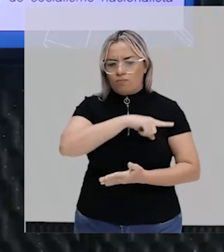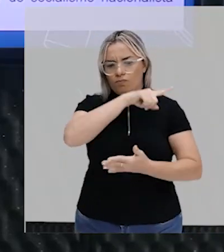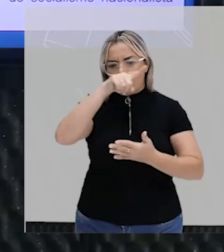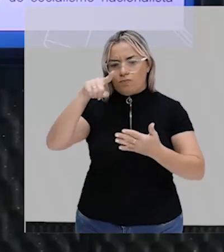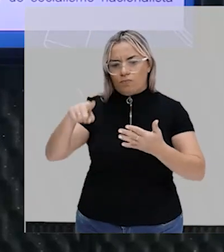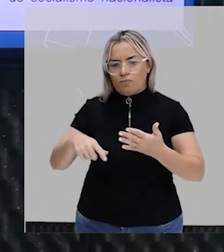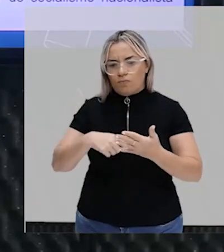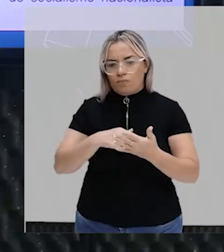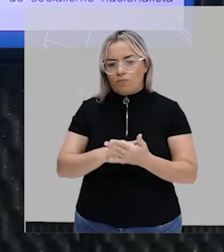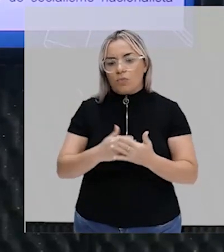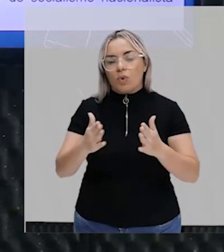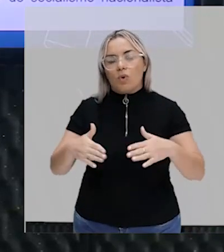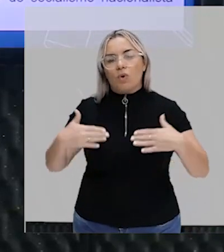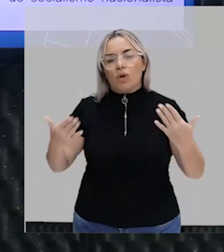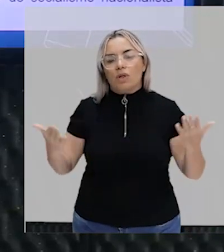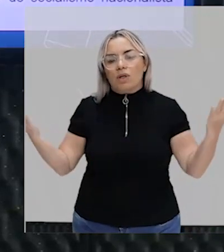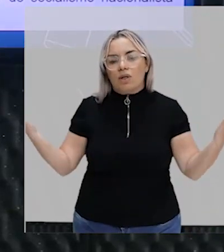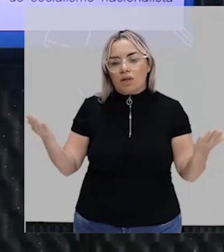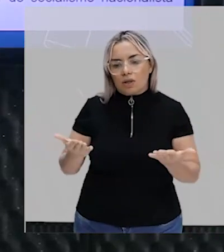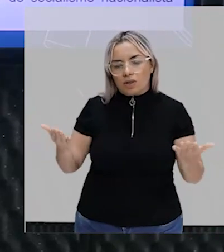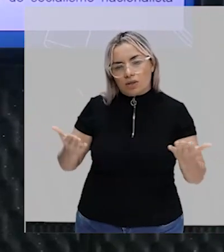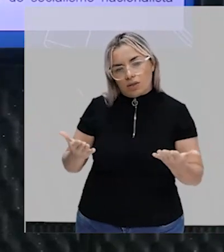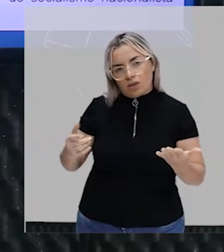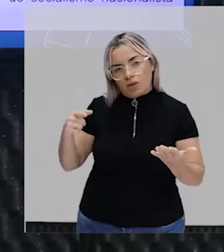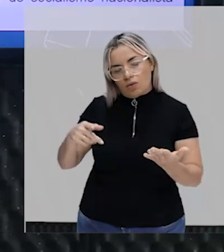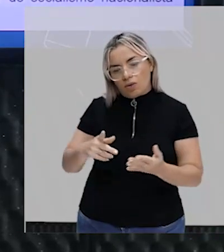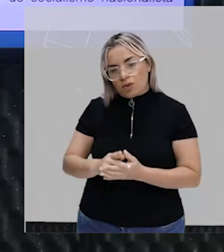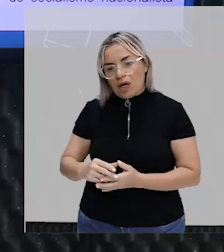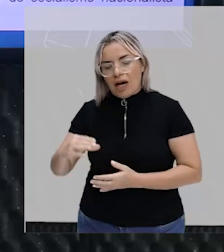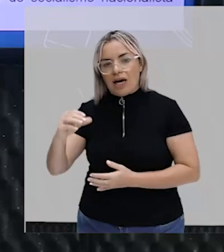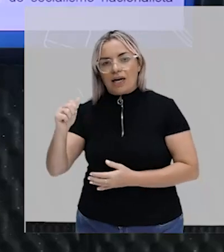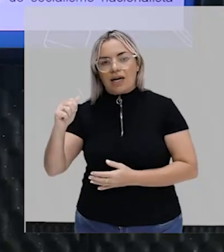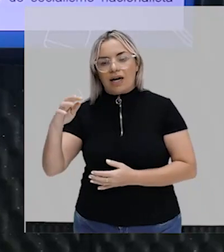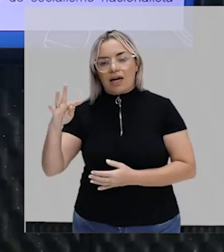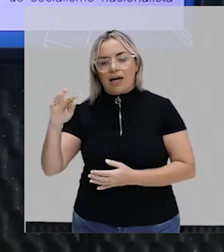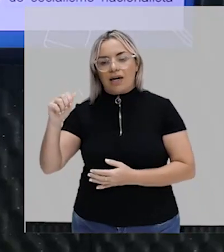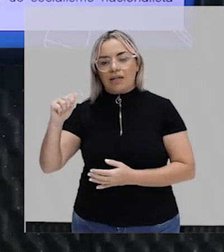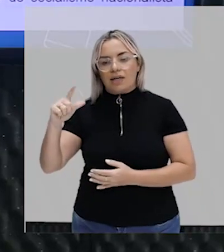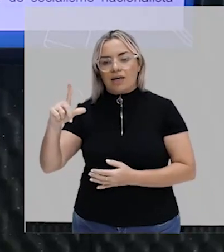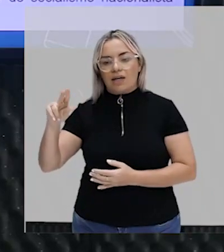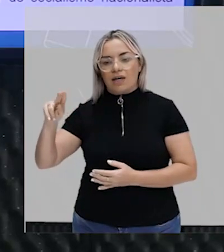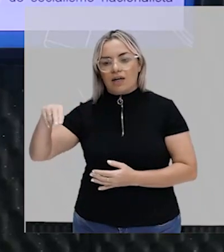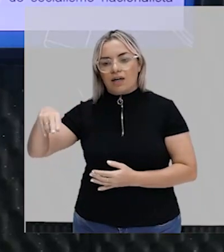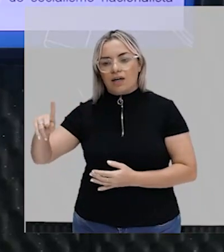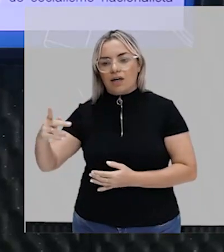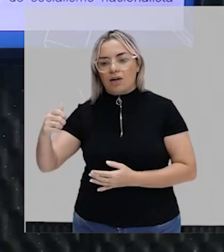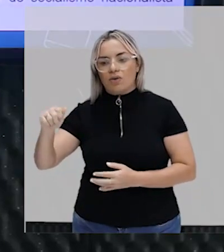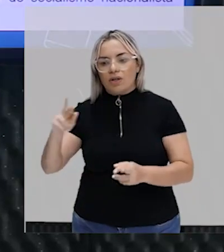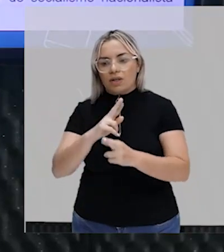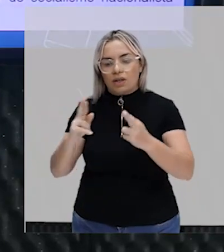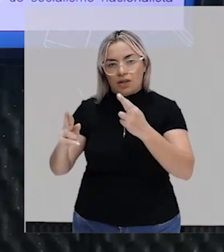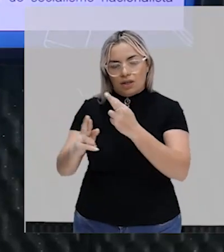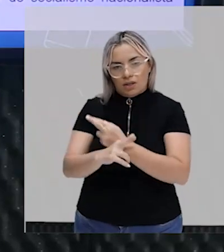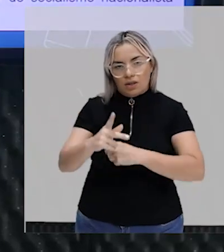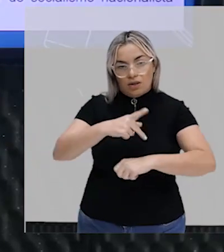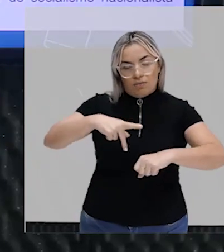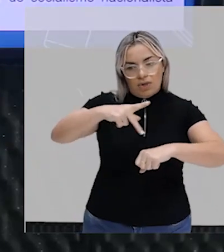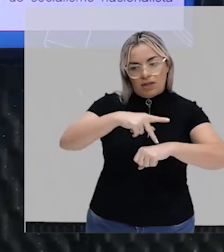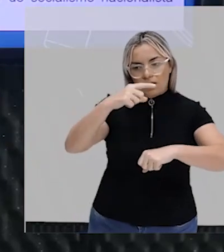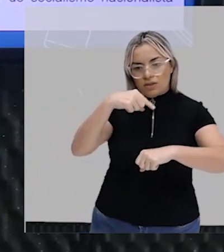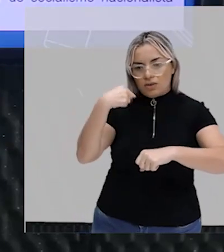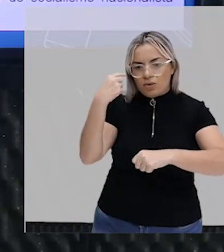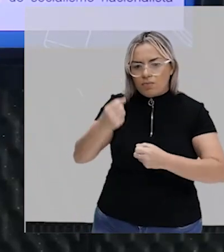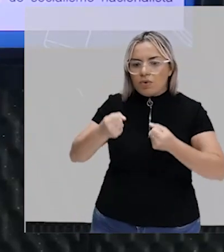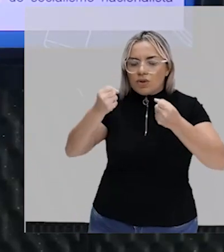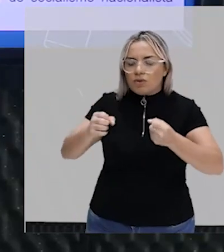Então, sobre a atual situação da Catalunha em relação à Espanha, podemos afirmar que essa região é considerada apenas